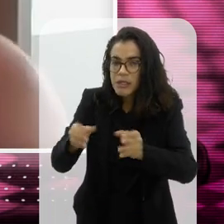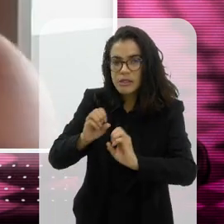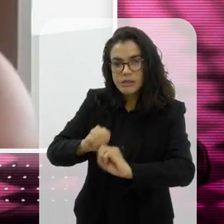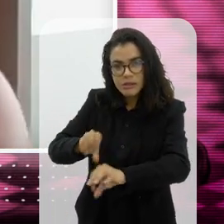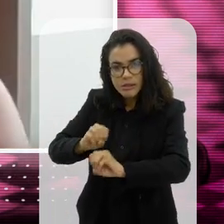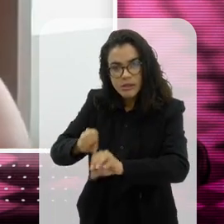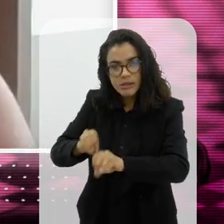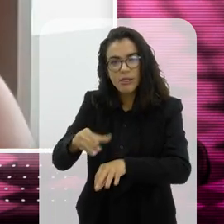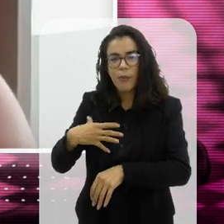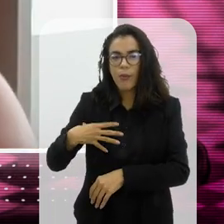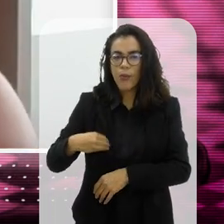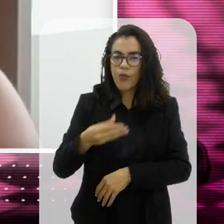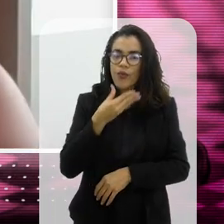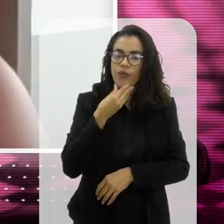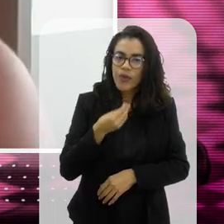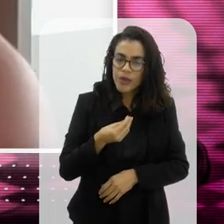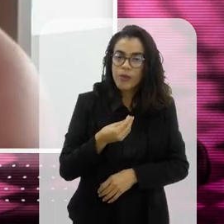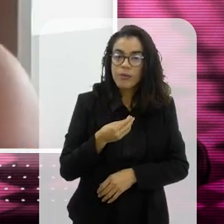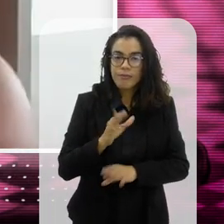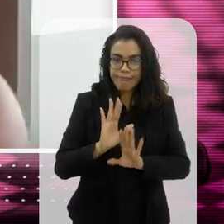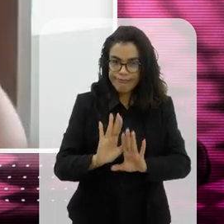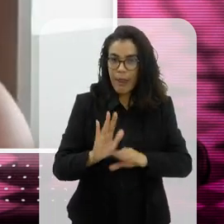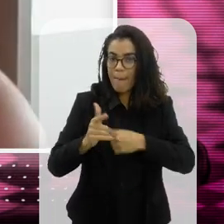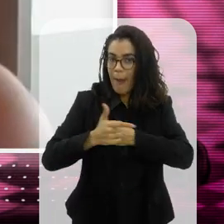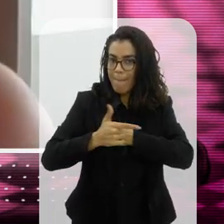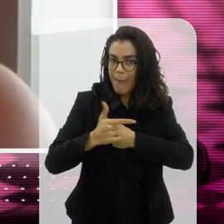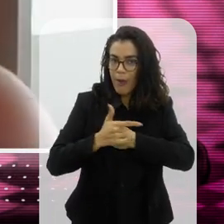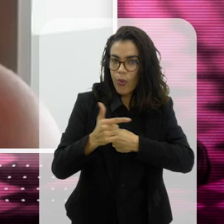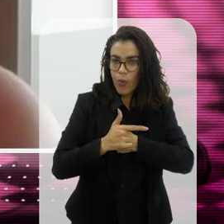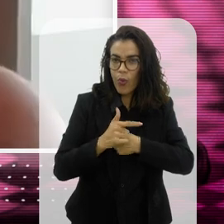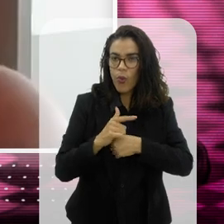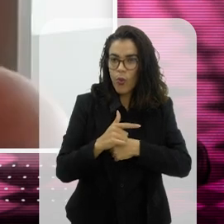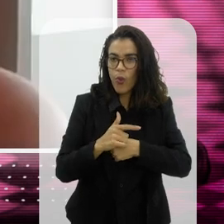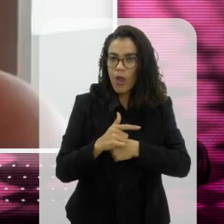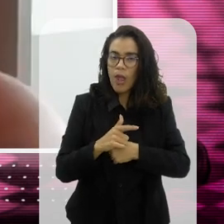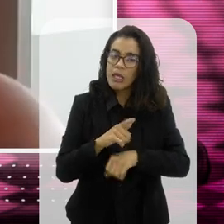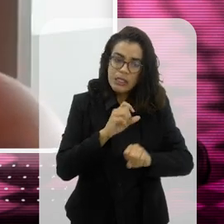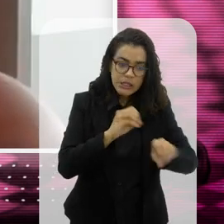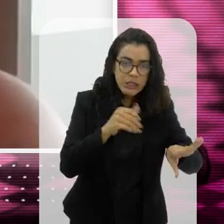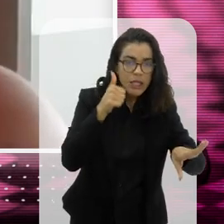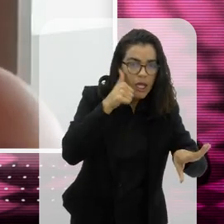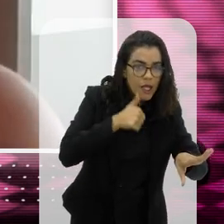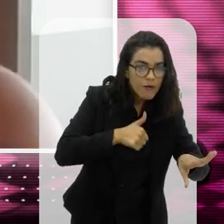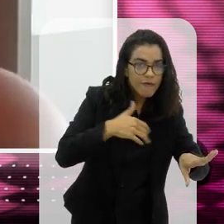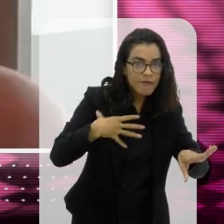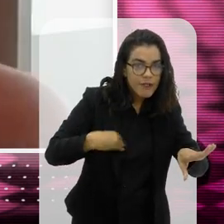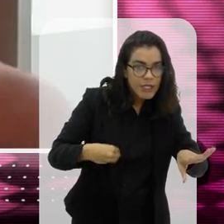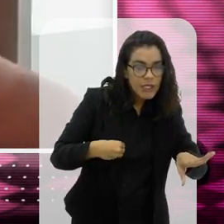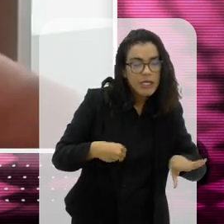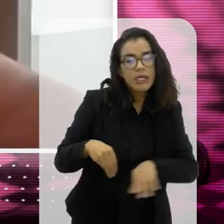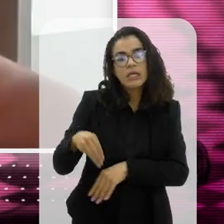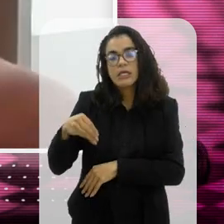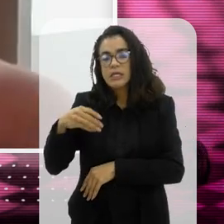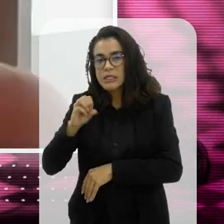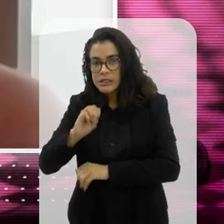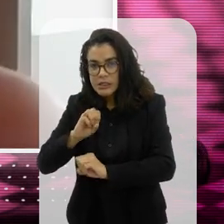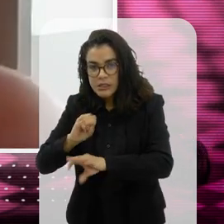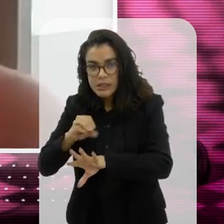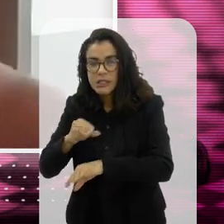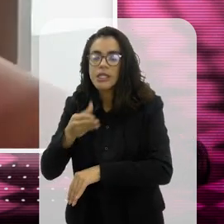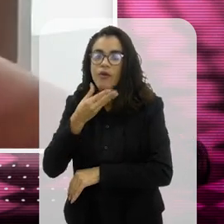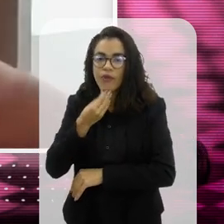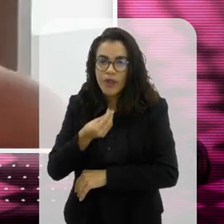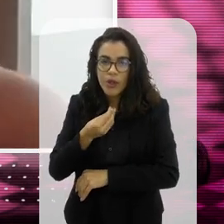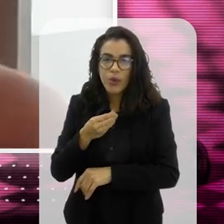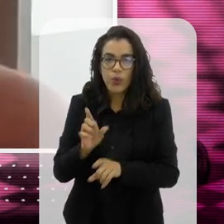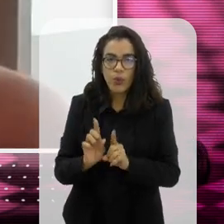a irmã que cuida das coisas dela. Então, esse papel ela vai fazer sim, mas ela está fazendo porque ela é mãe. né? Ela tem, no contrato que ela assinou lá para ser